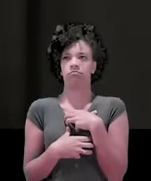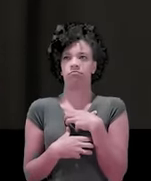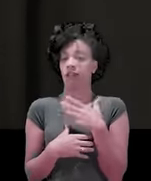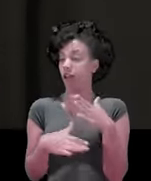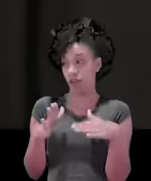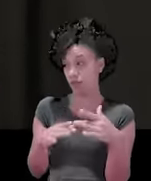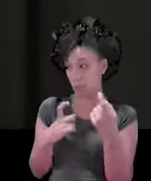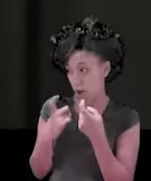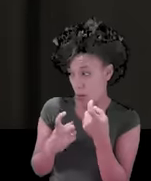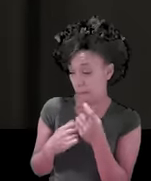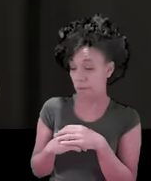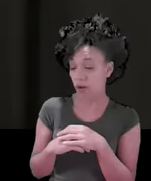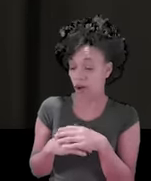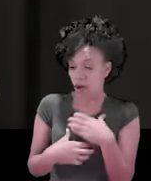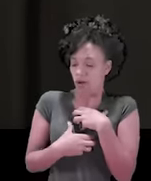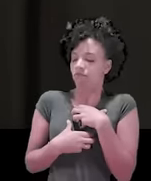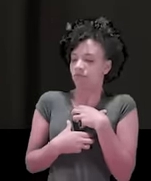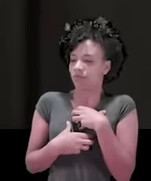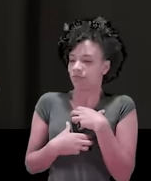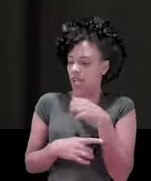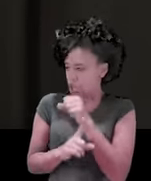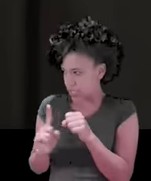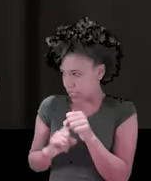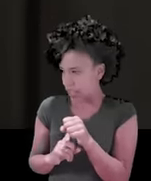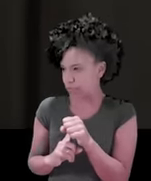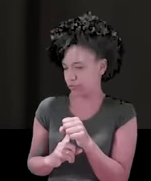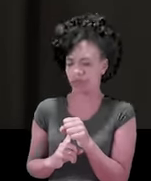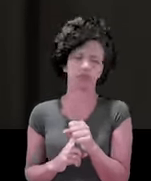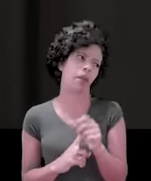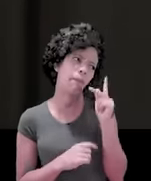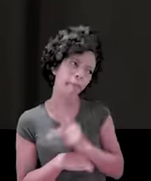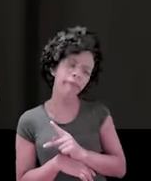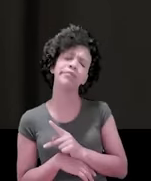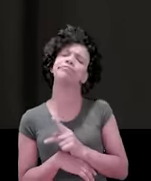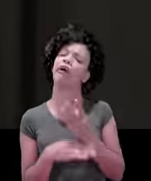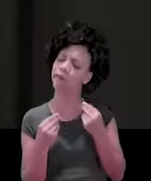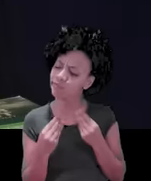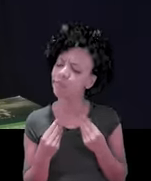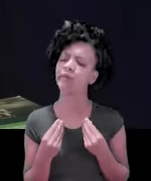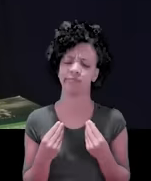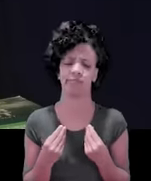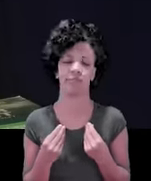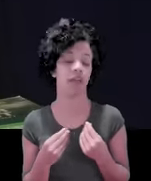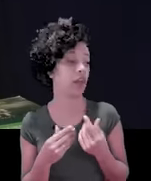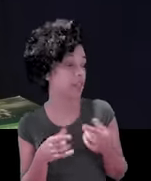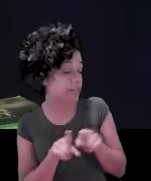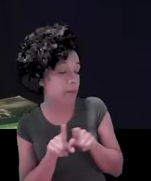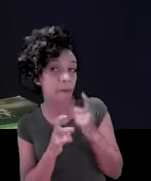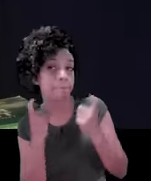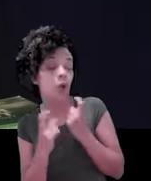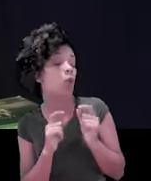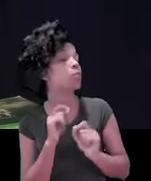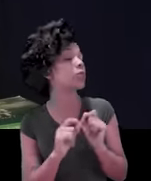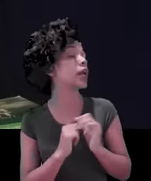às vezes até me preocupa a fragilidade da sociedade hoje Pôrra velho demais para entende né mas cara demais e outra eu